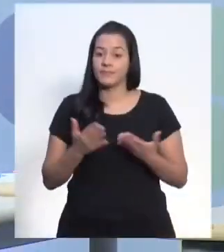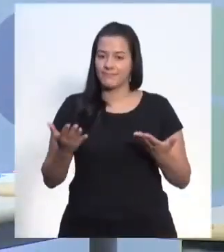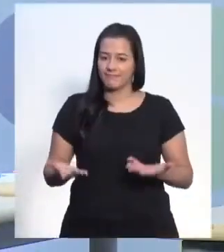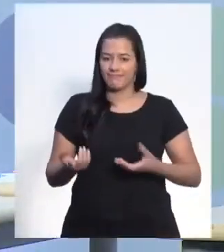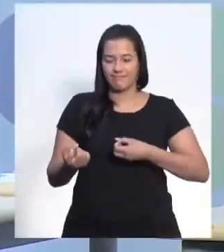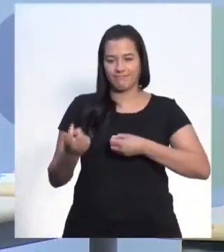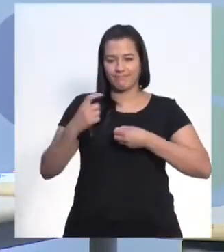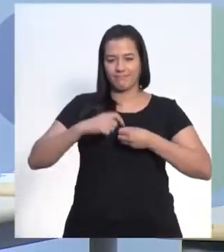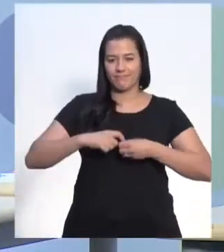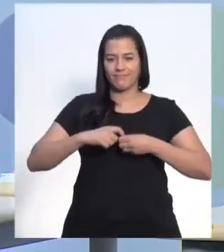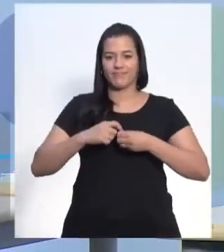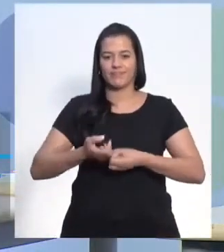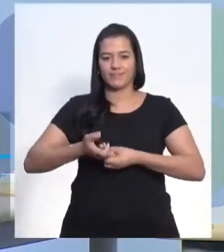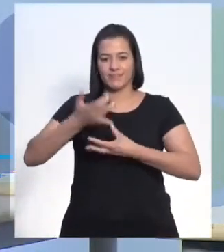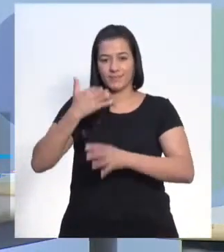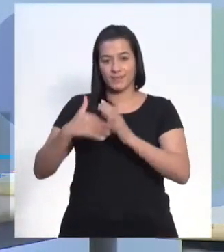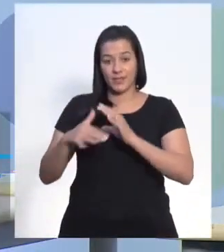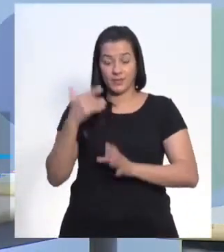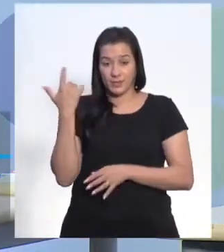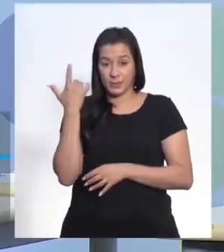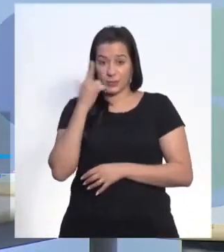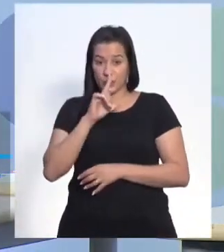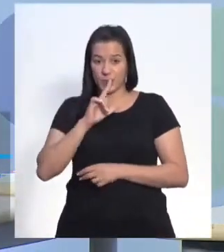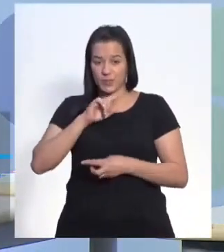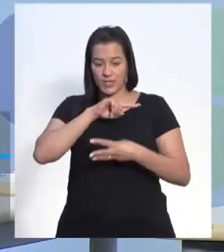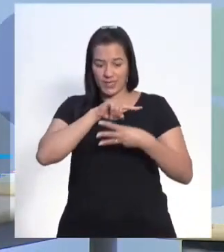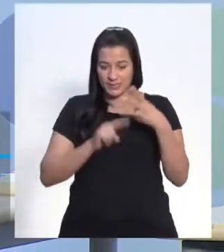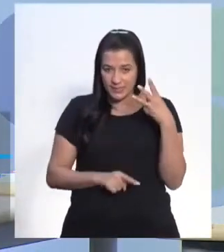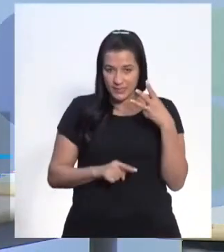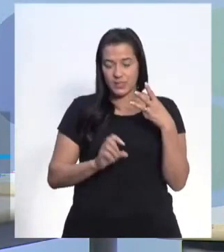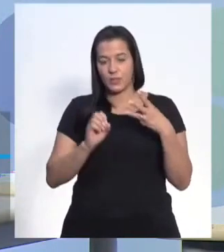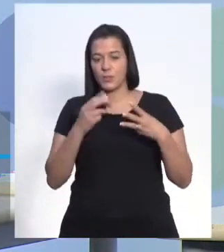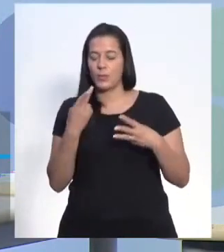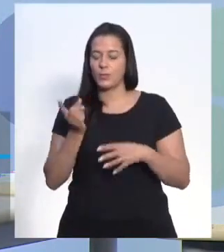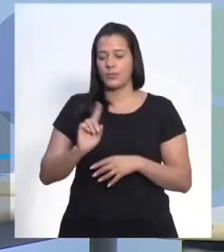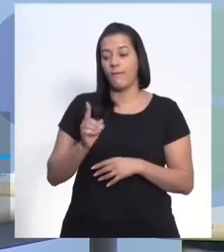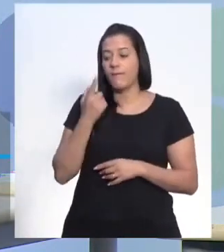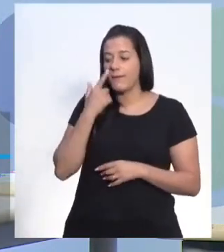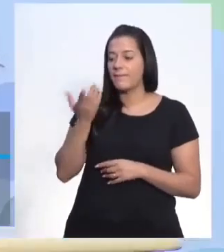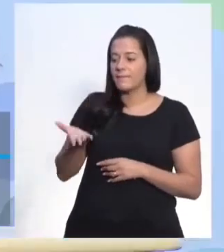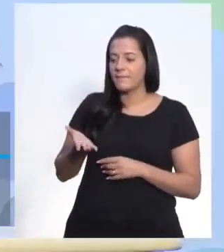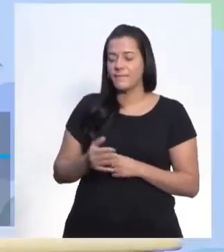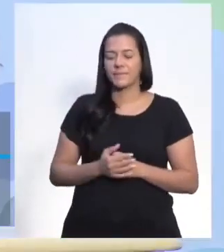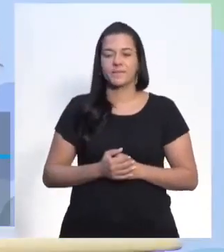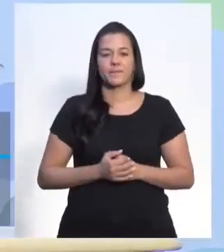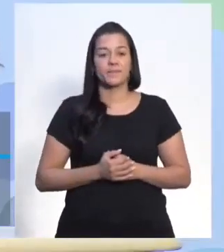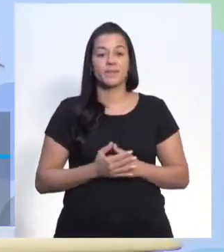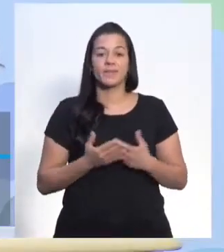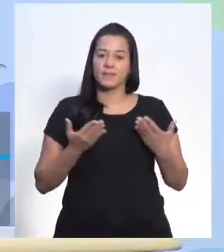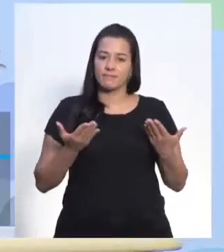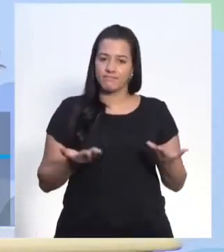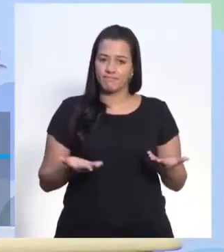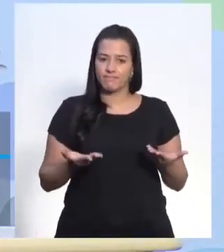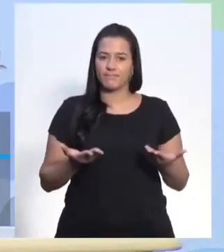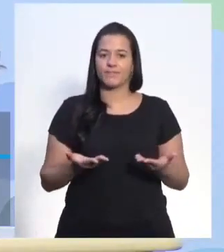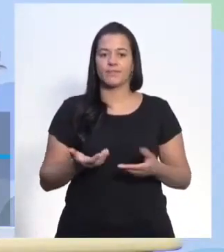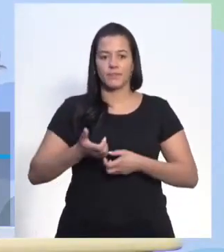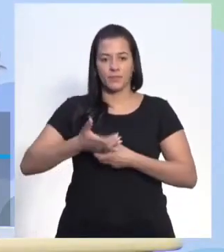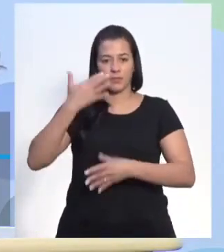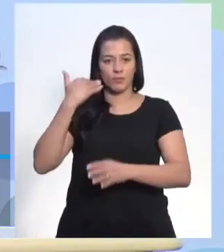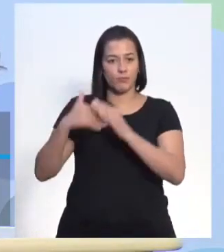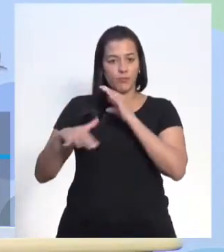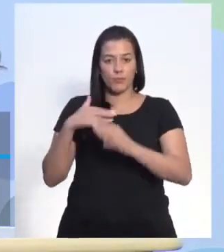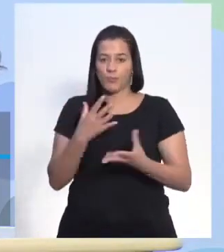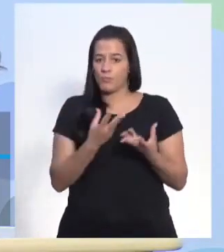Voltamos do chat. E aí, vocês conseguiram responder as três ou não? Professora Inês, conta tudo. Professora Roberta, o chat